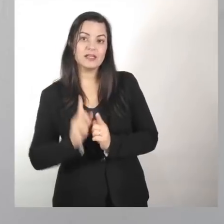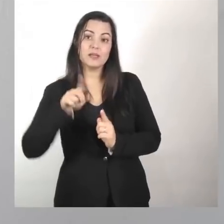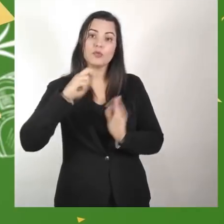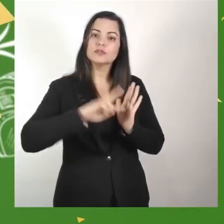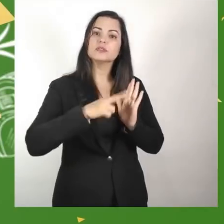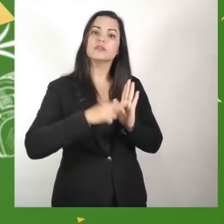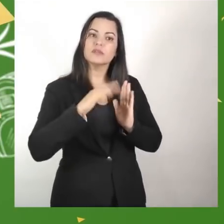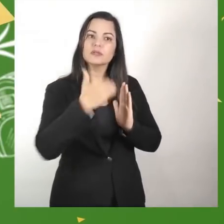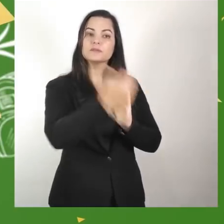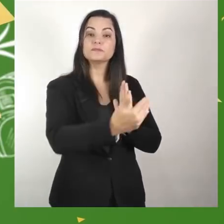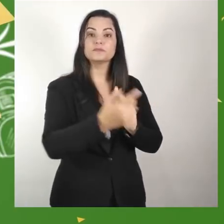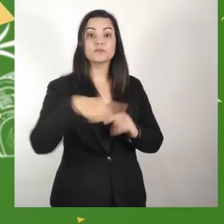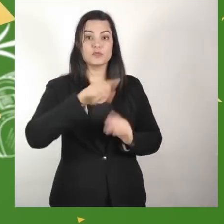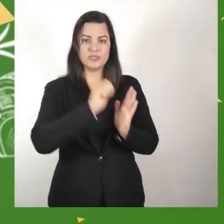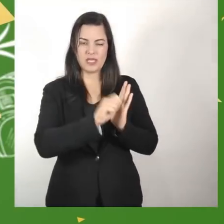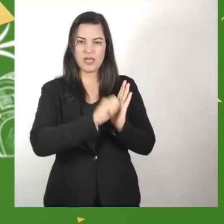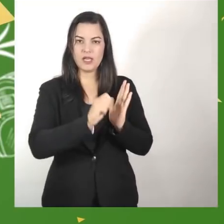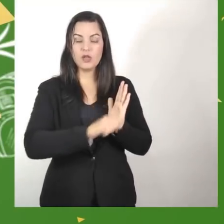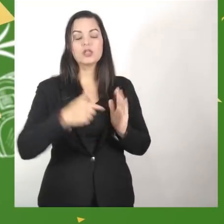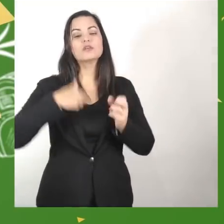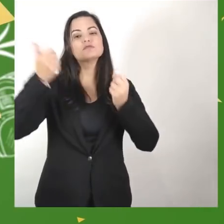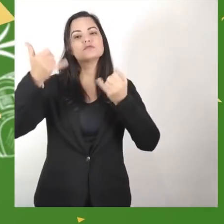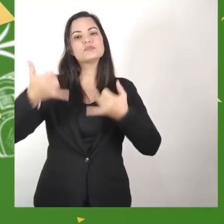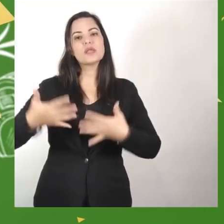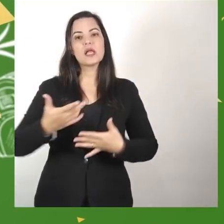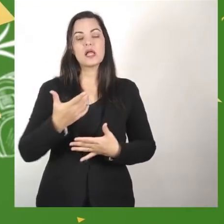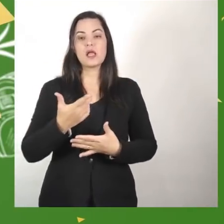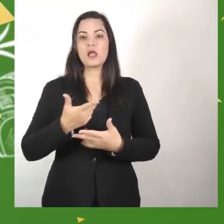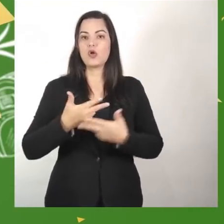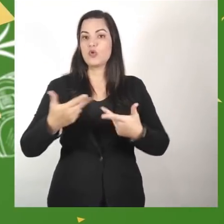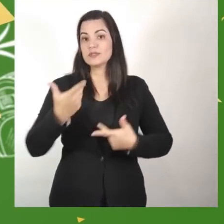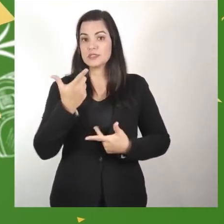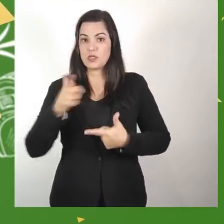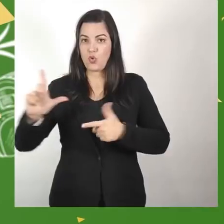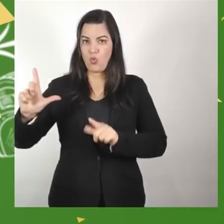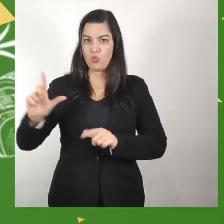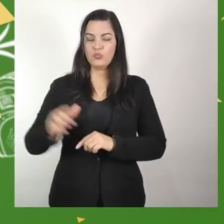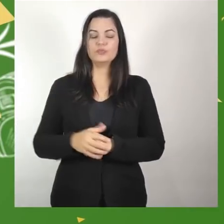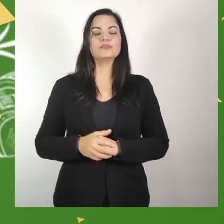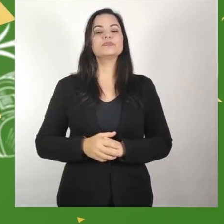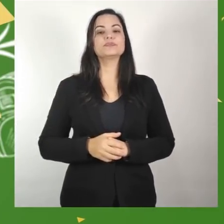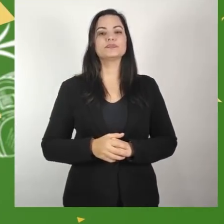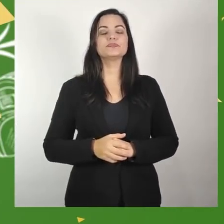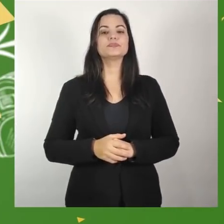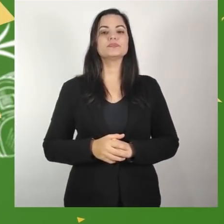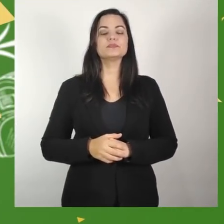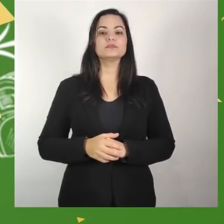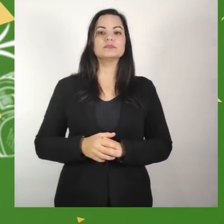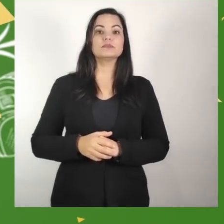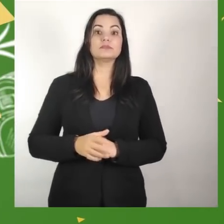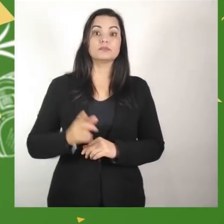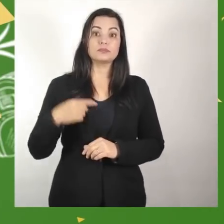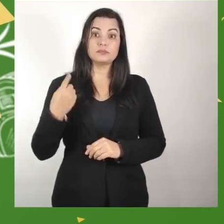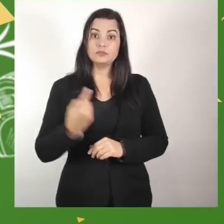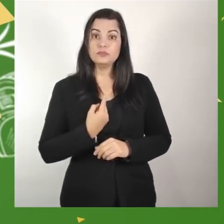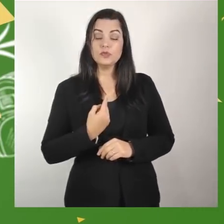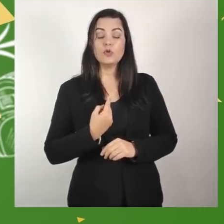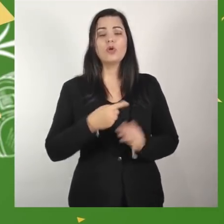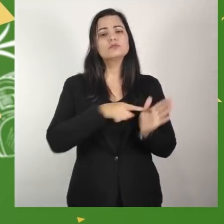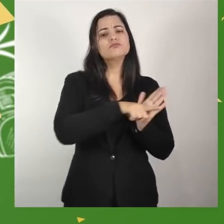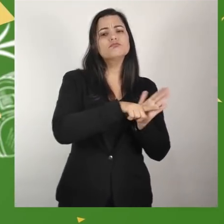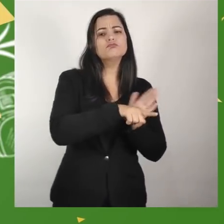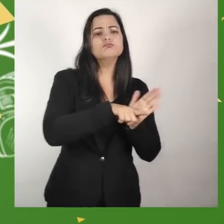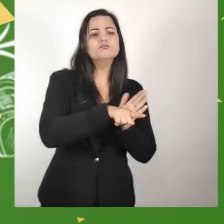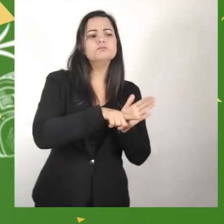tá bom? Então vamos lá, enquanto vocês anotam aí, eu vou explicar uma outra parte aqui do desafio. Enquanto